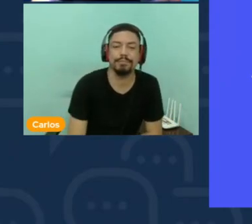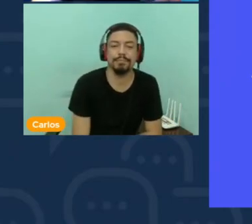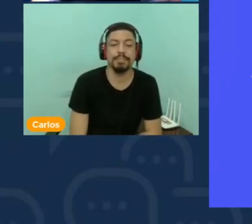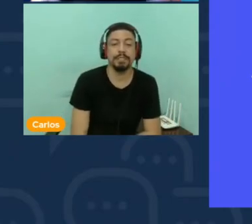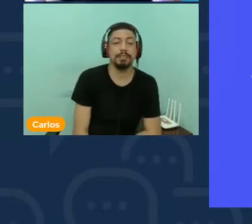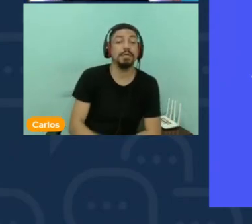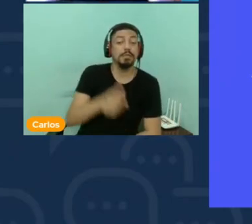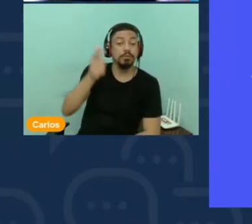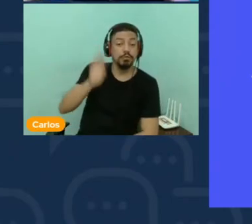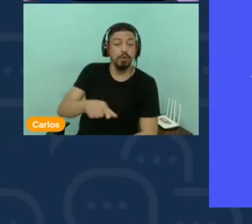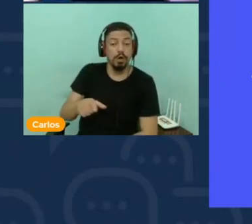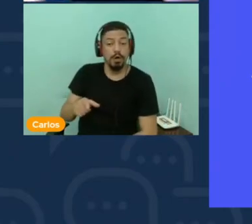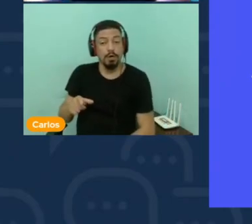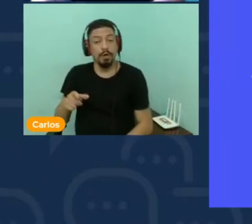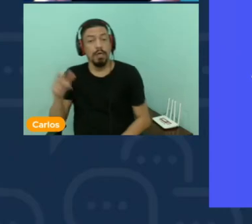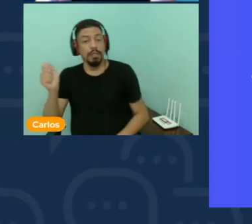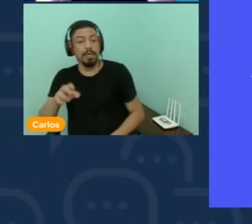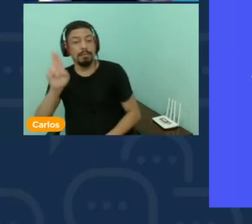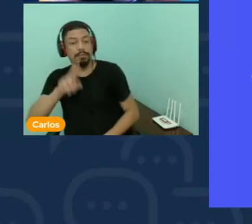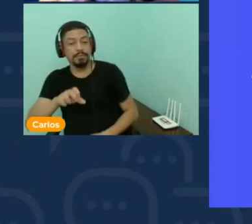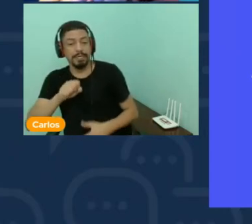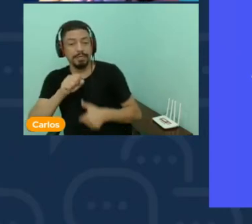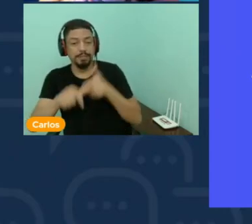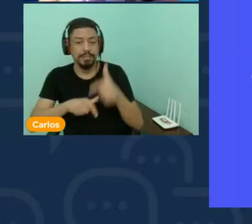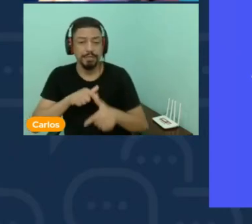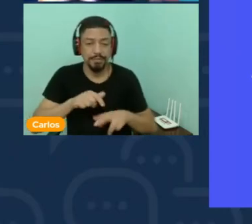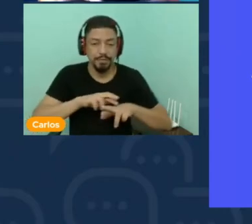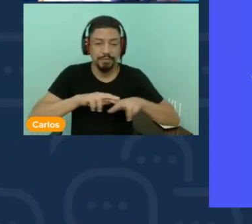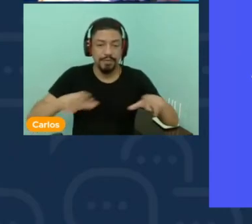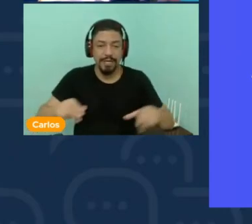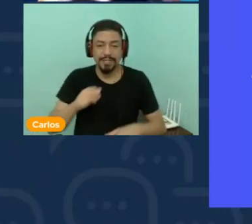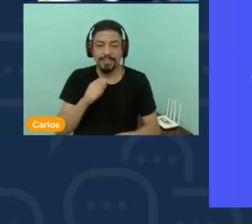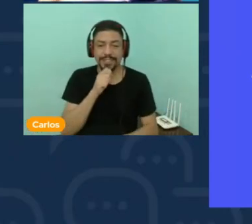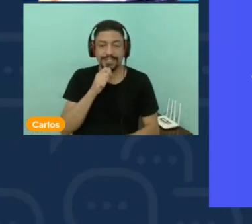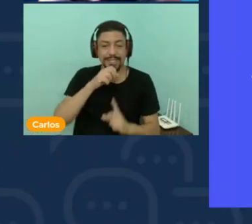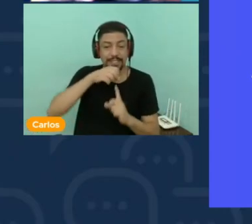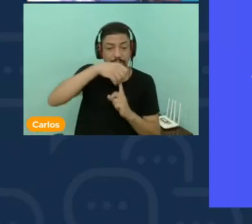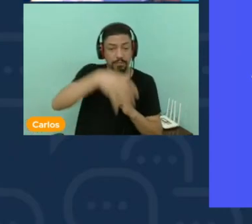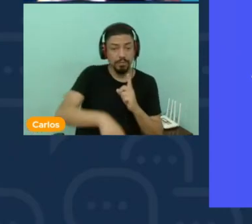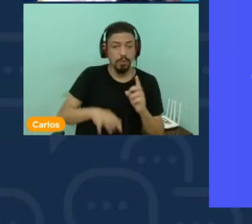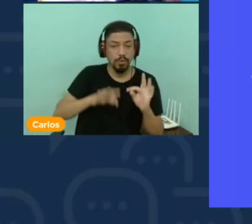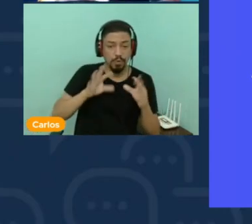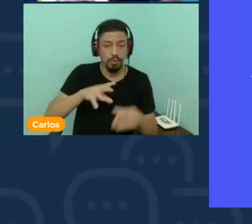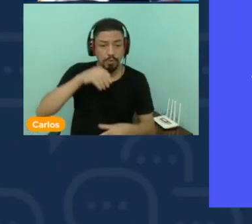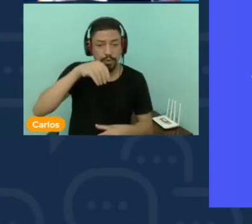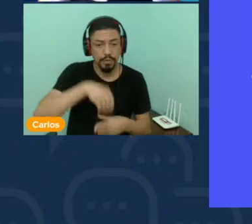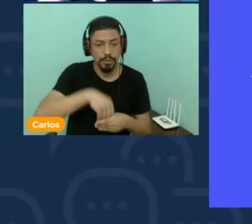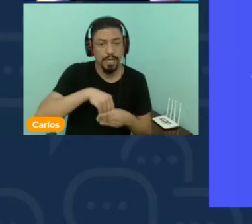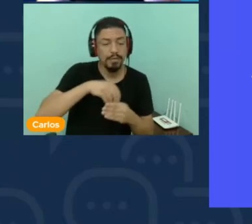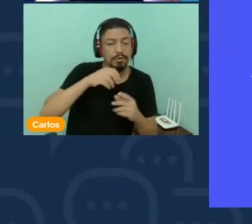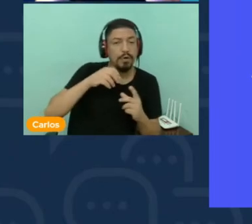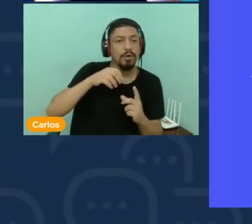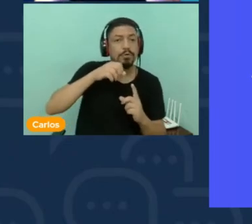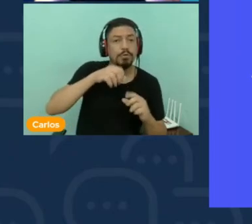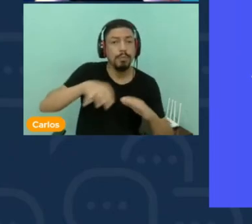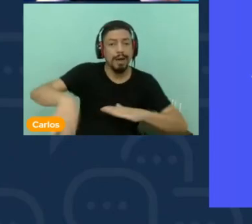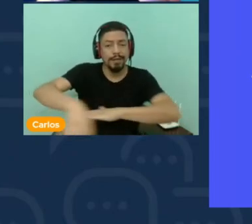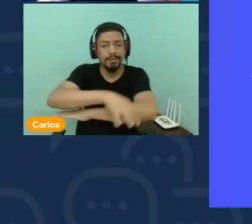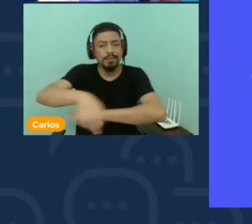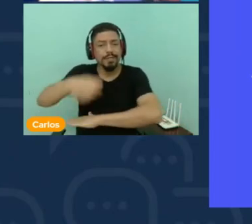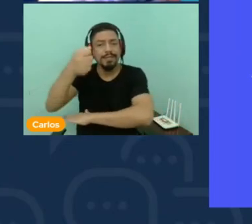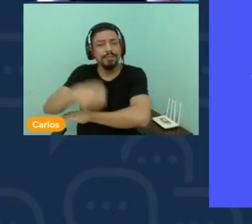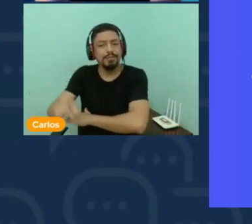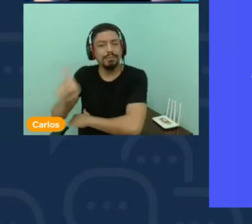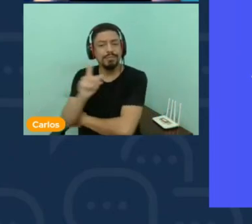E, de novo, eu posso usar esses serviços serverless todos juntos dentro de uma arquitetura, onde eu não preciso,